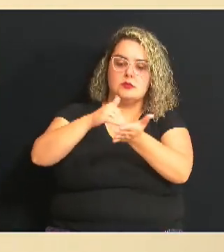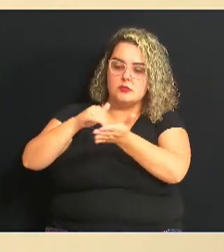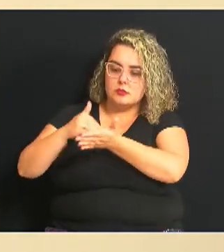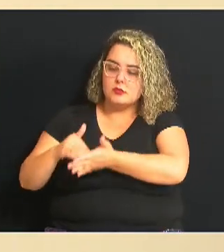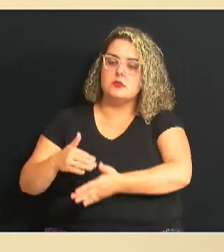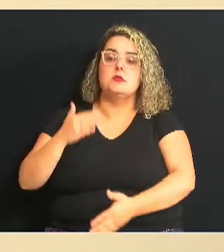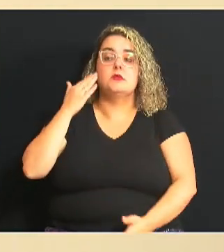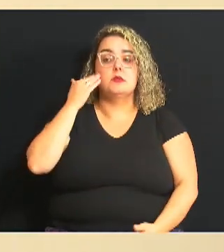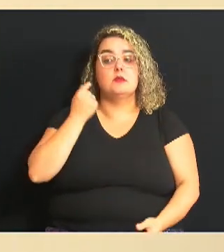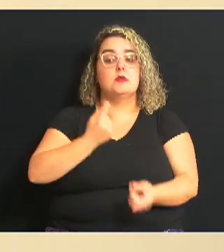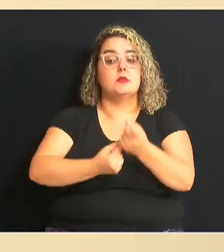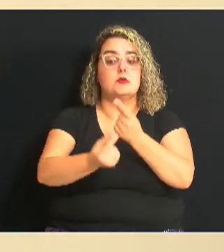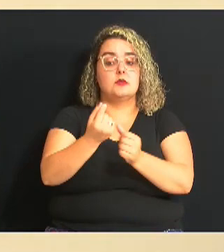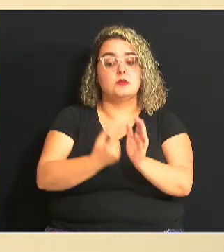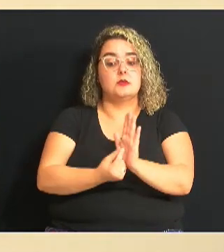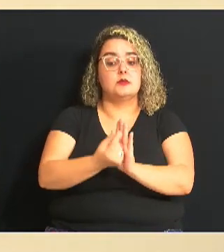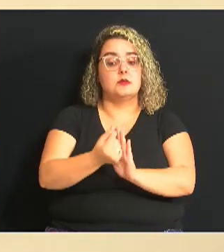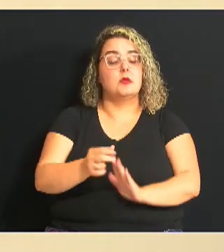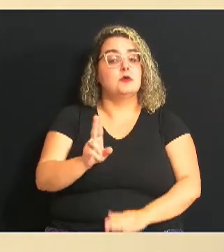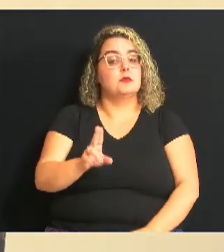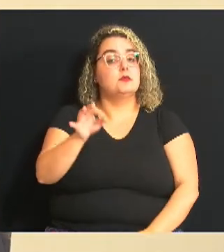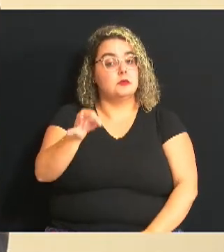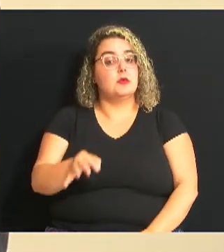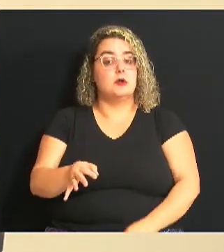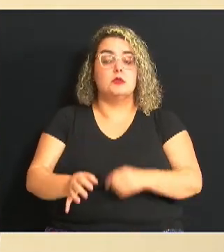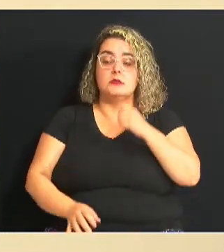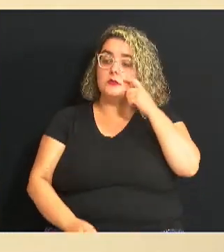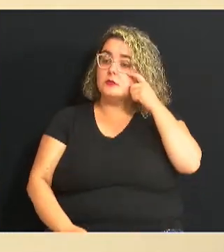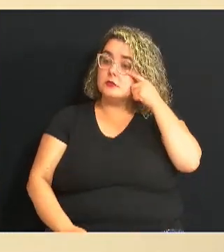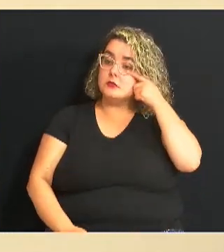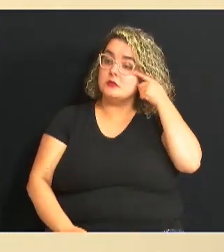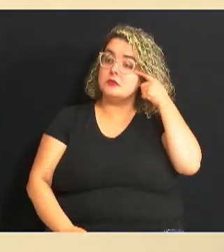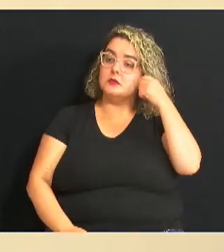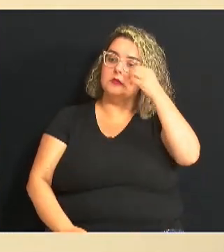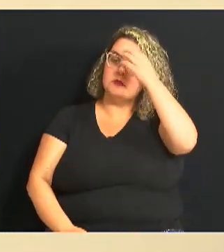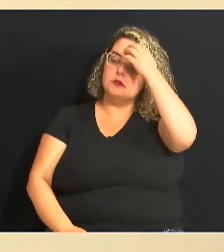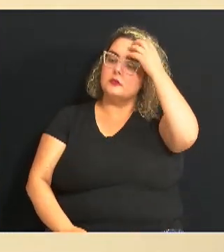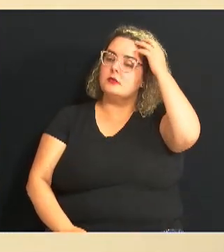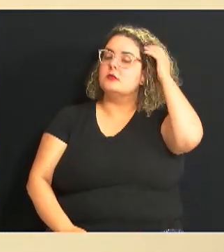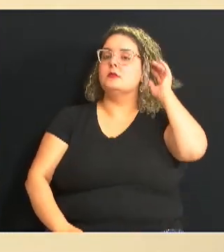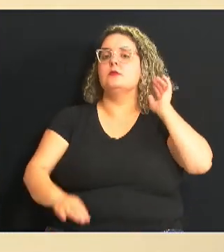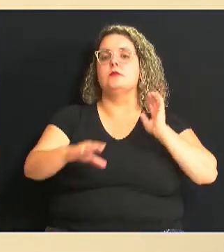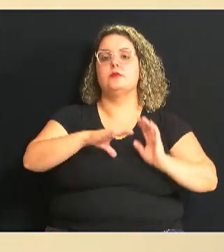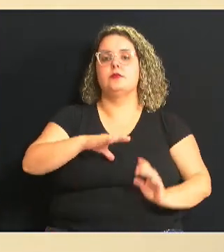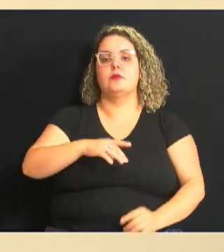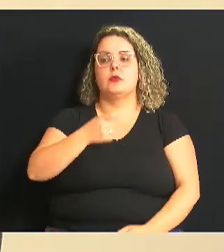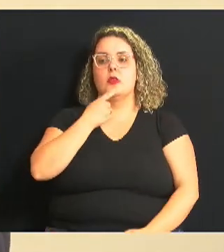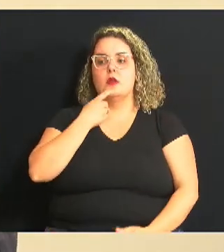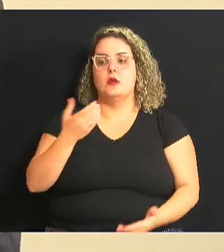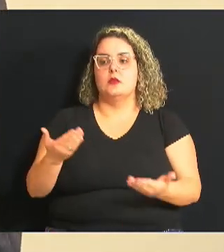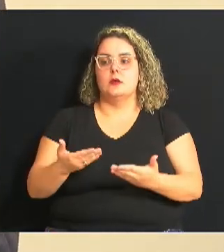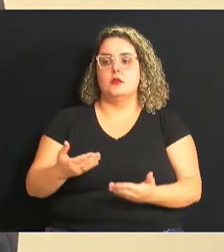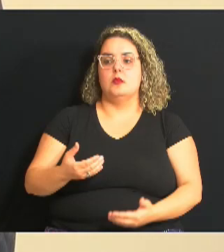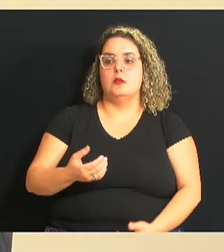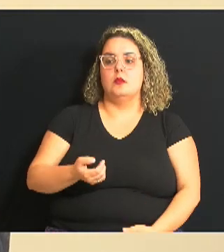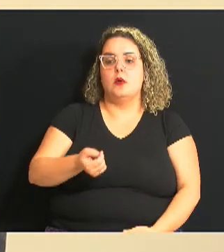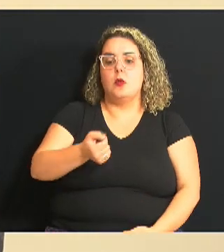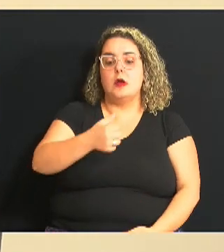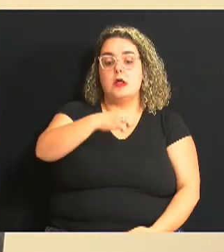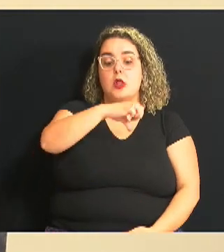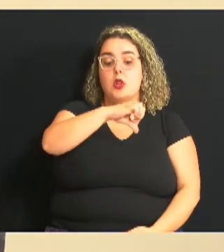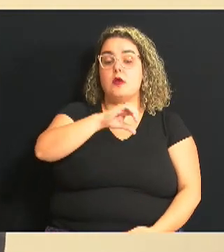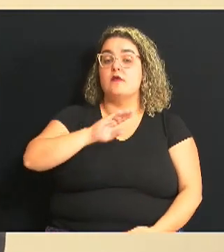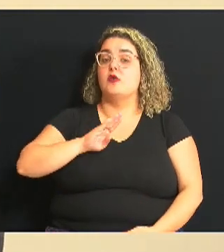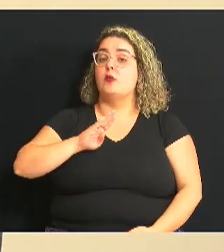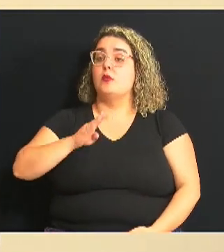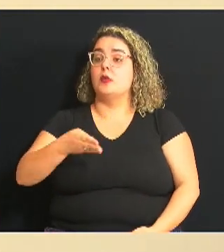está sendo bem empregado. Campinas hoje ela tem um orçamento, uma previsão orçamentária para quase 9 bilhões para o ano